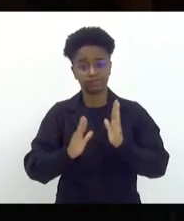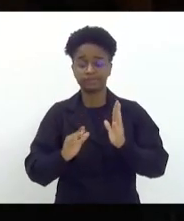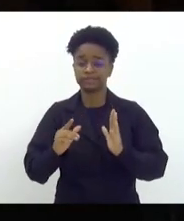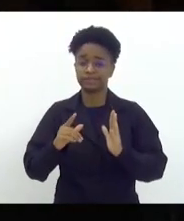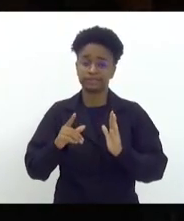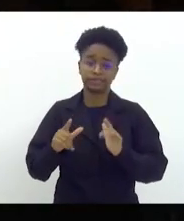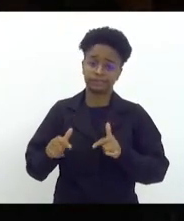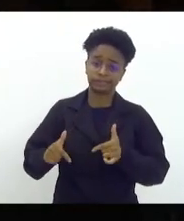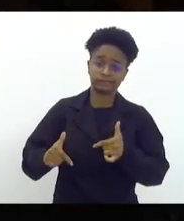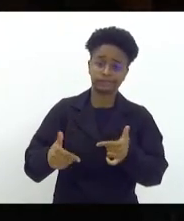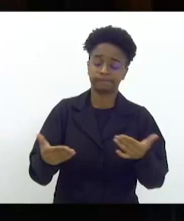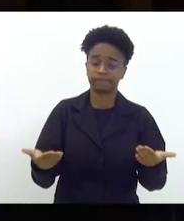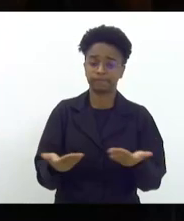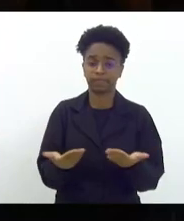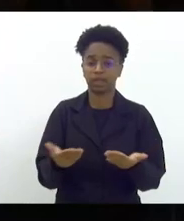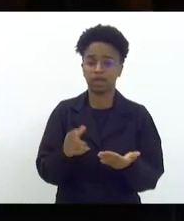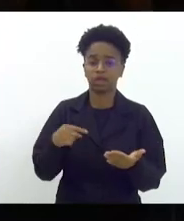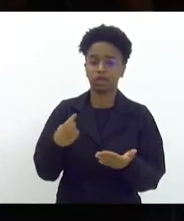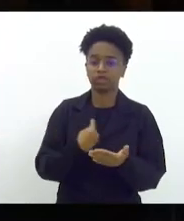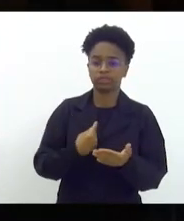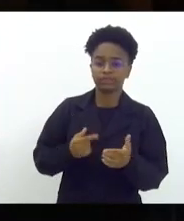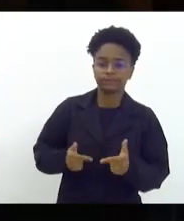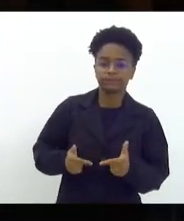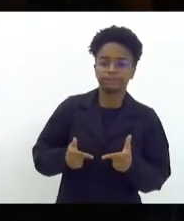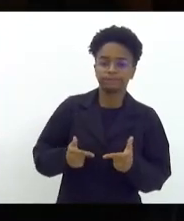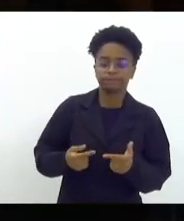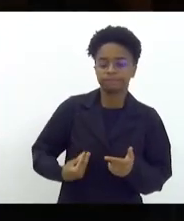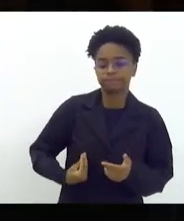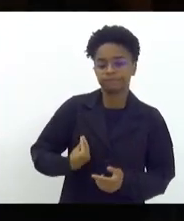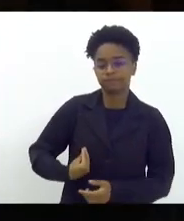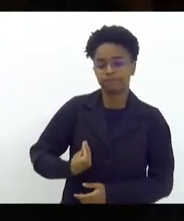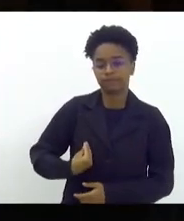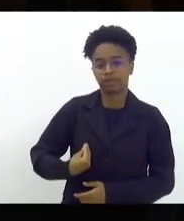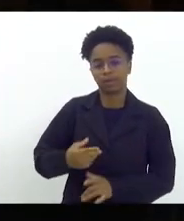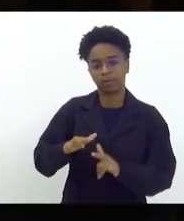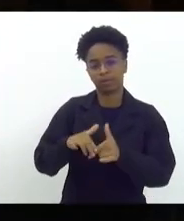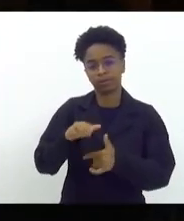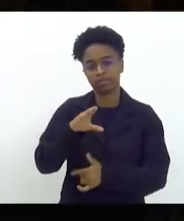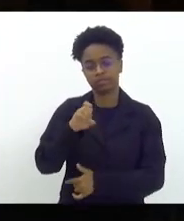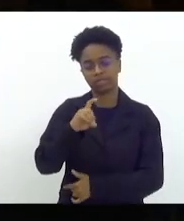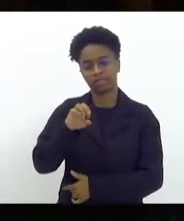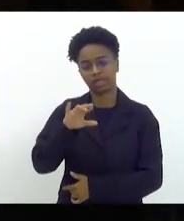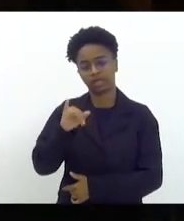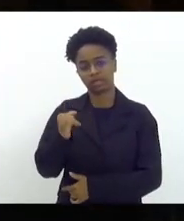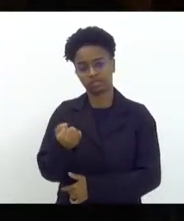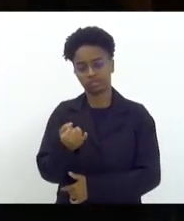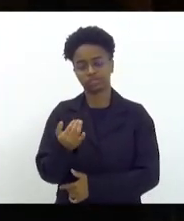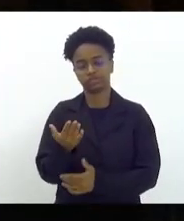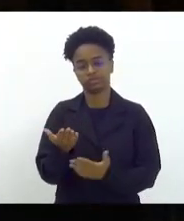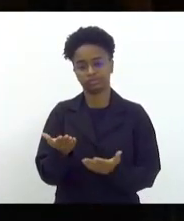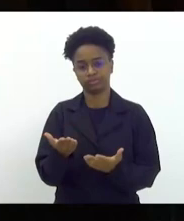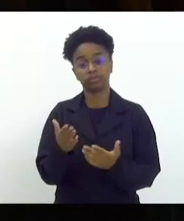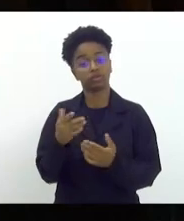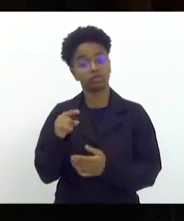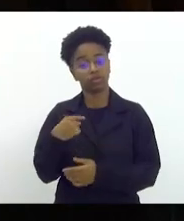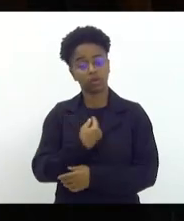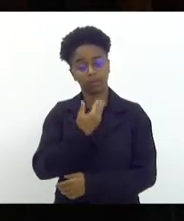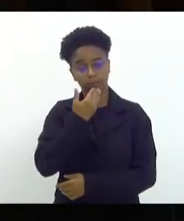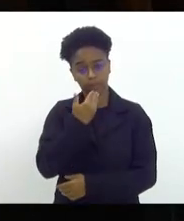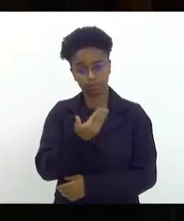condições atuais que vem enfrentando o consórcio sederj então a gente já